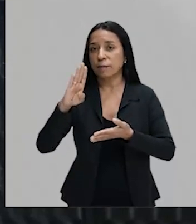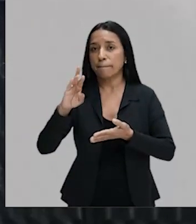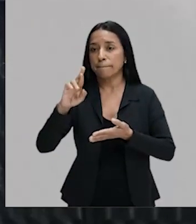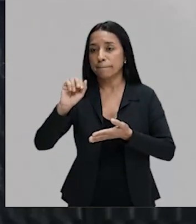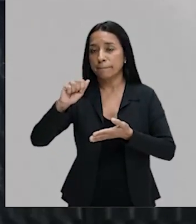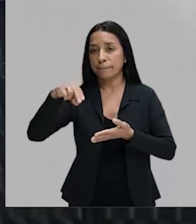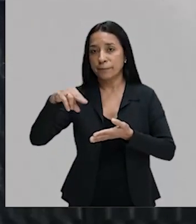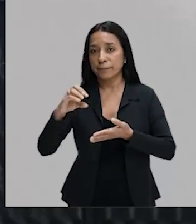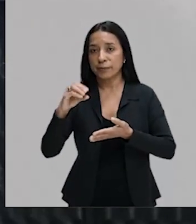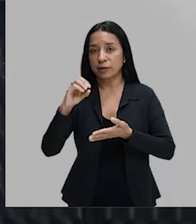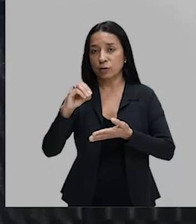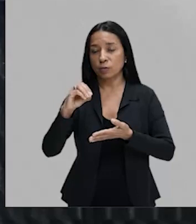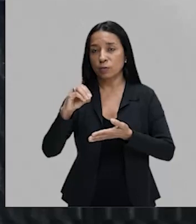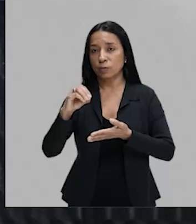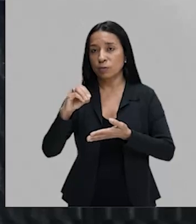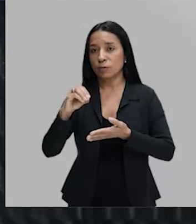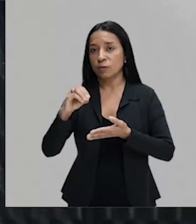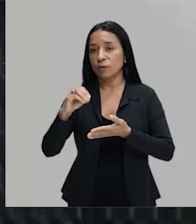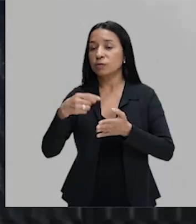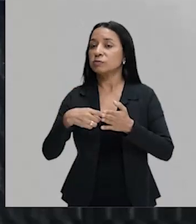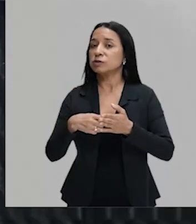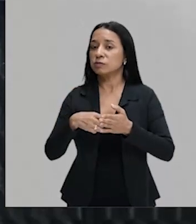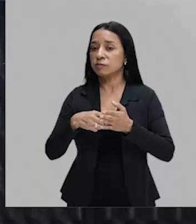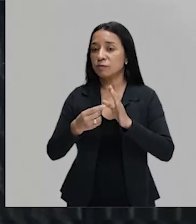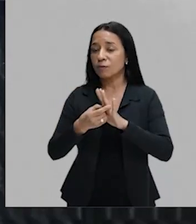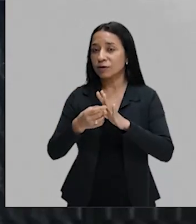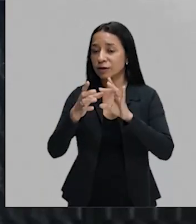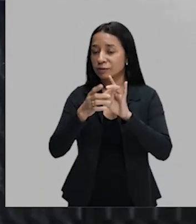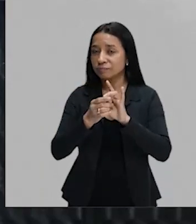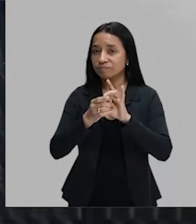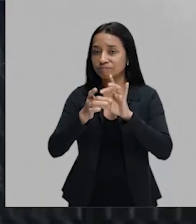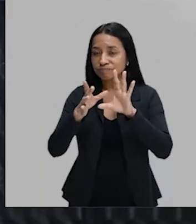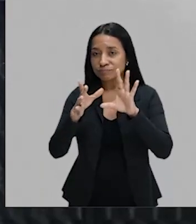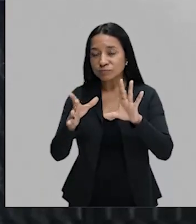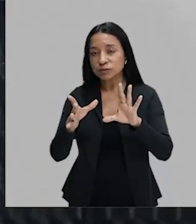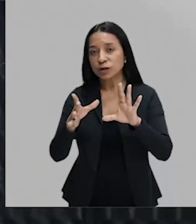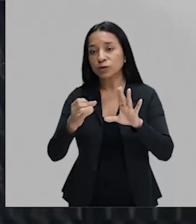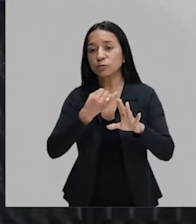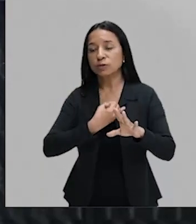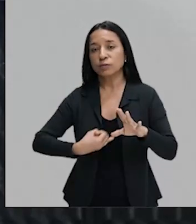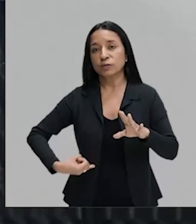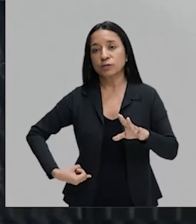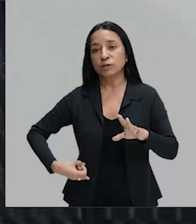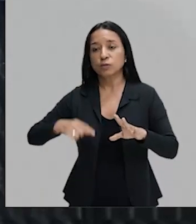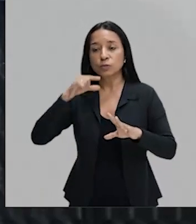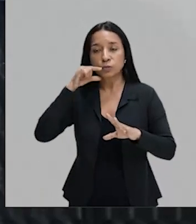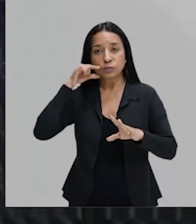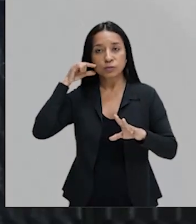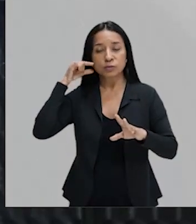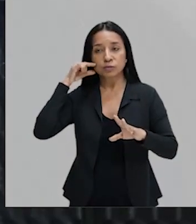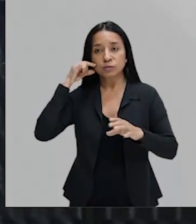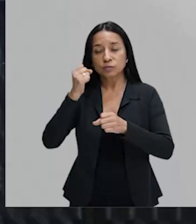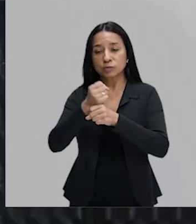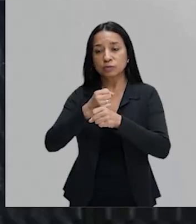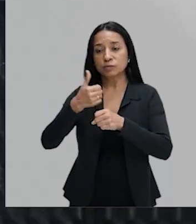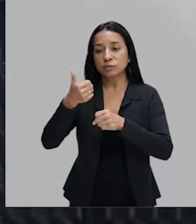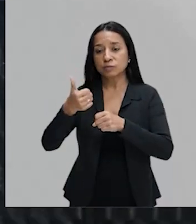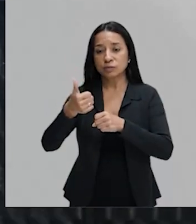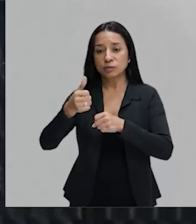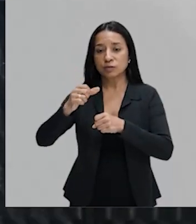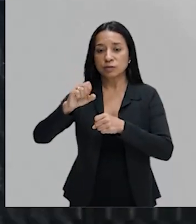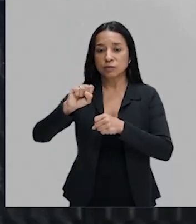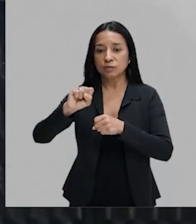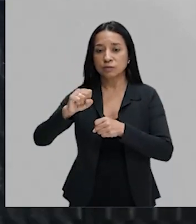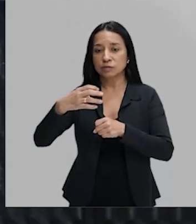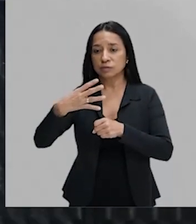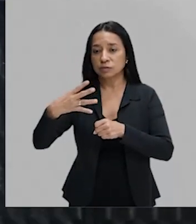foi instituído pelo imperador Dom Pedro II, em 1844. Essa tarifa ela vai